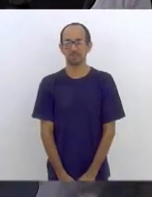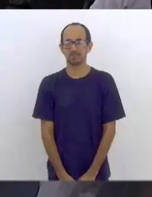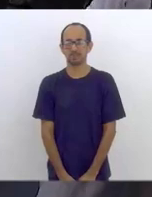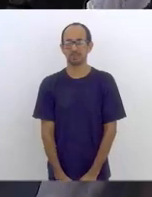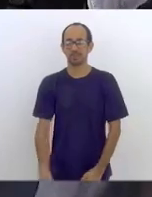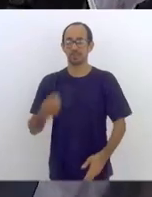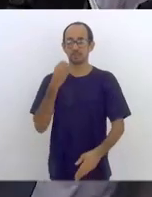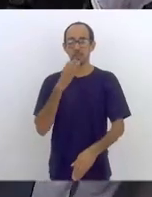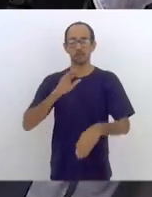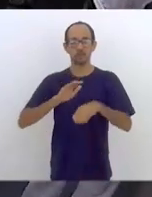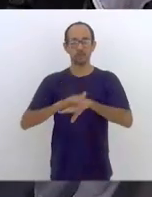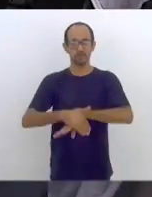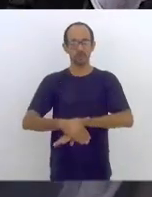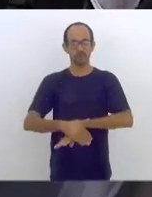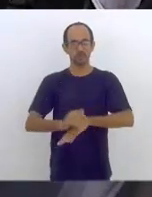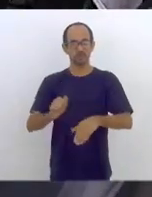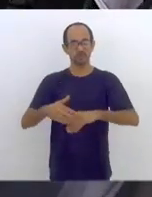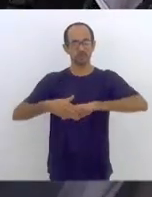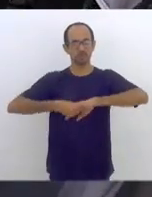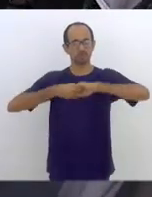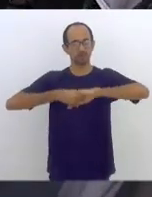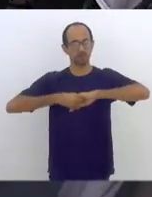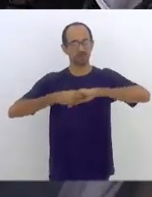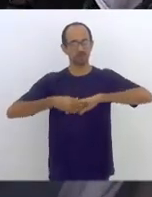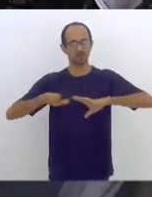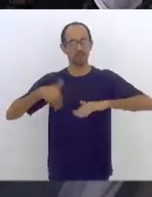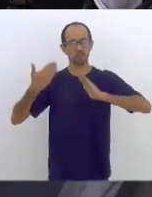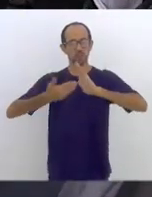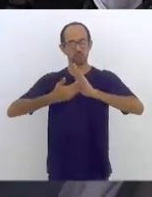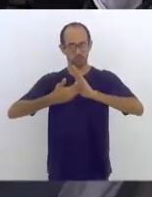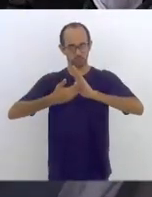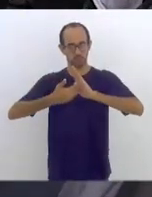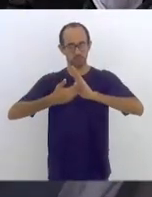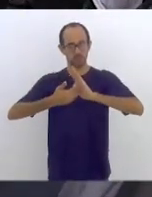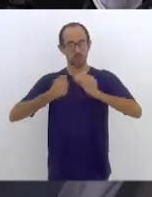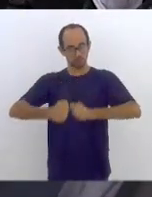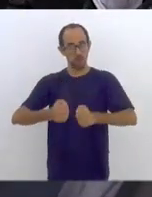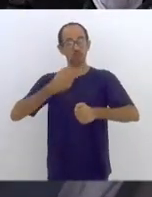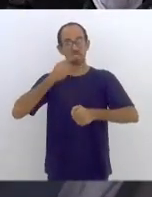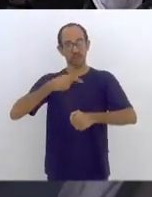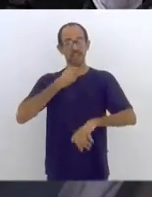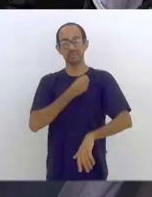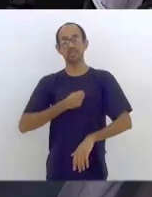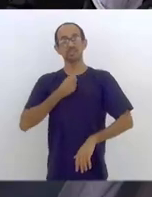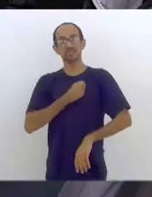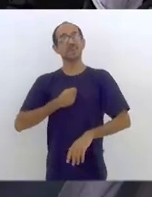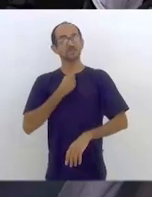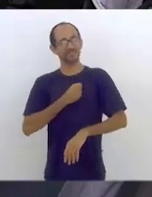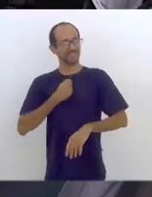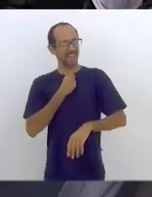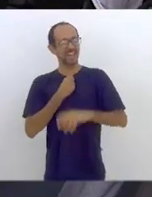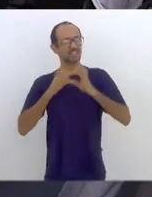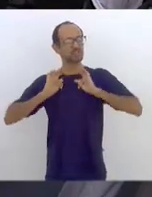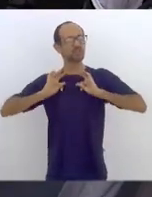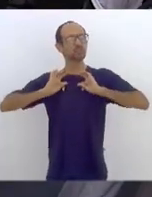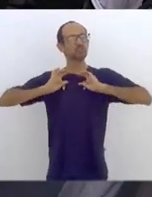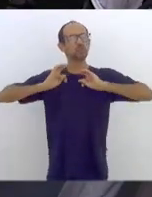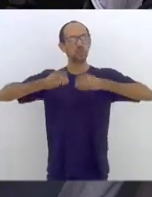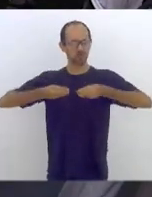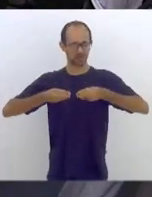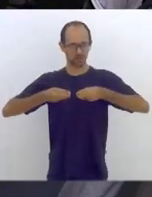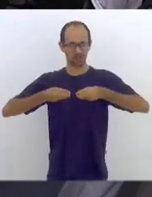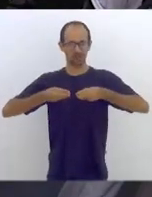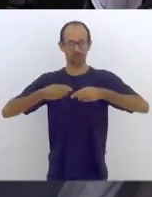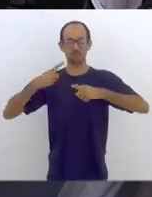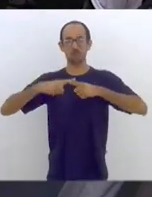Boa noite, cumprimento a todos e posso dizer que estava com muita saudade de todo mundo,